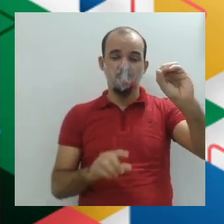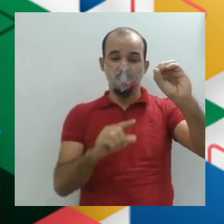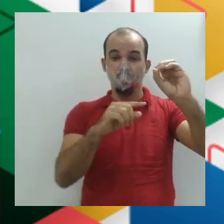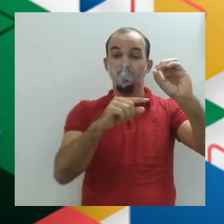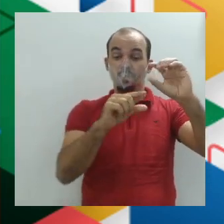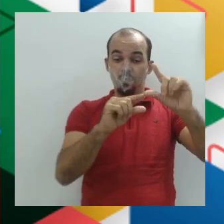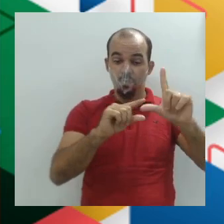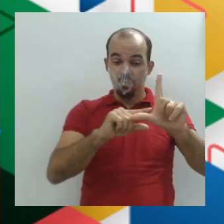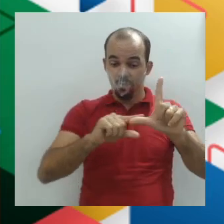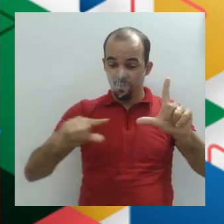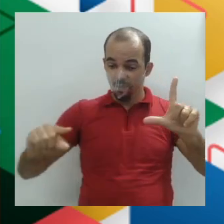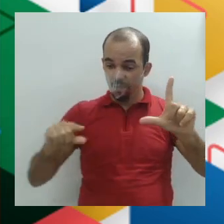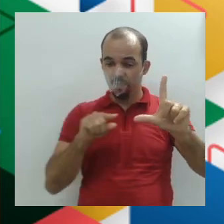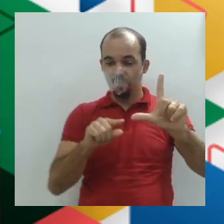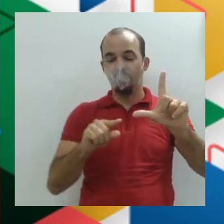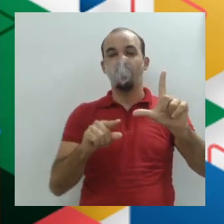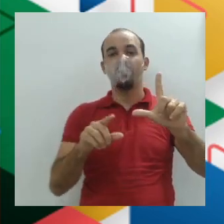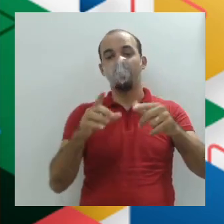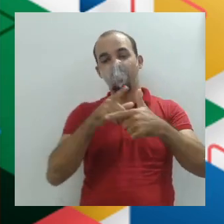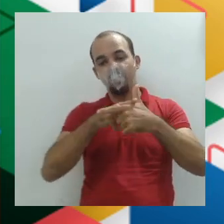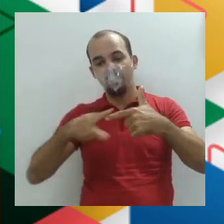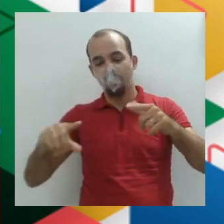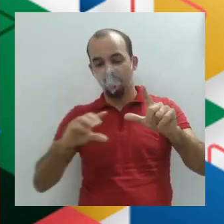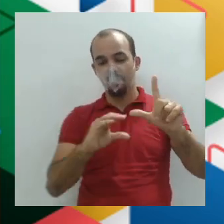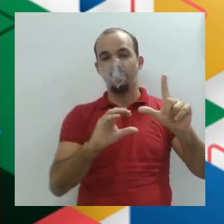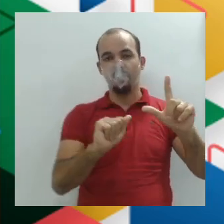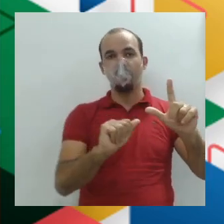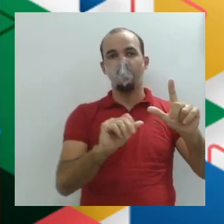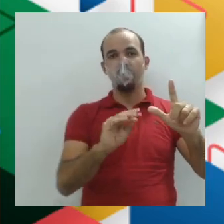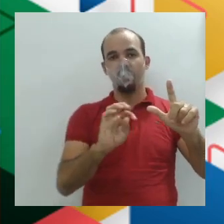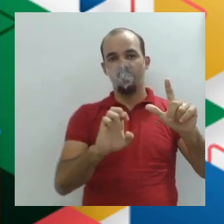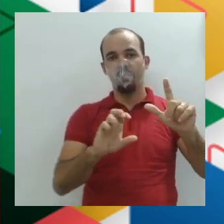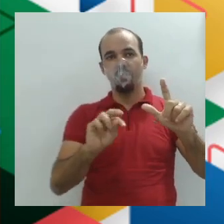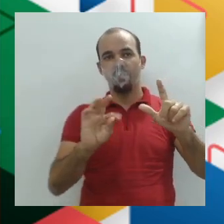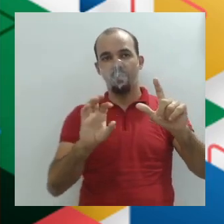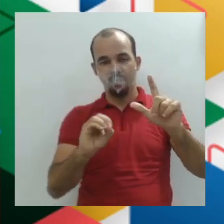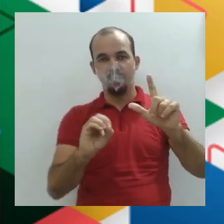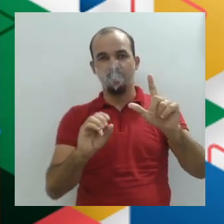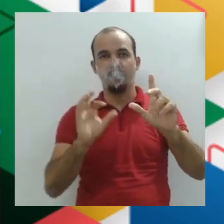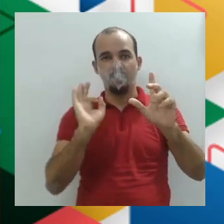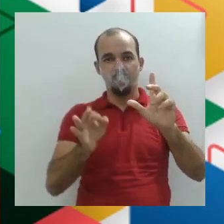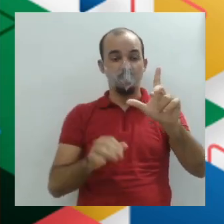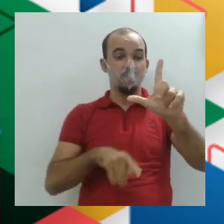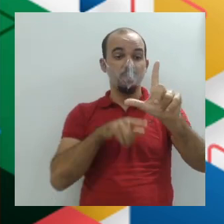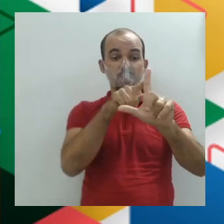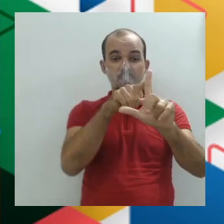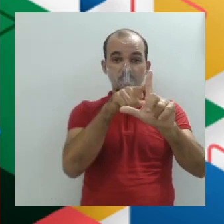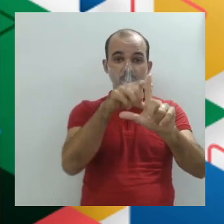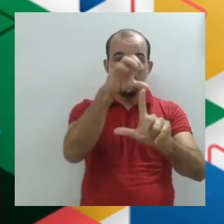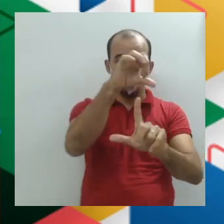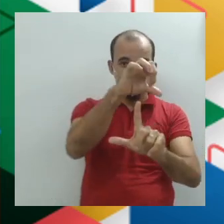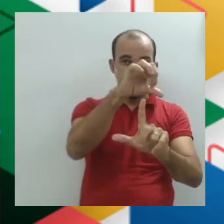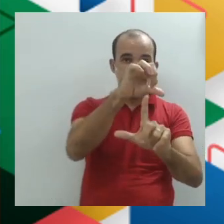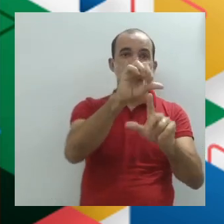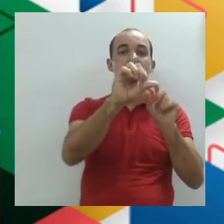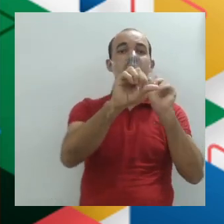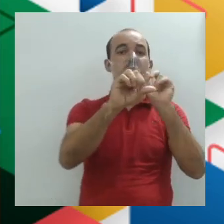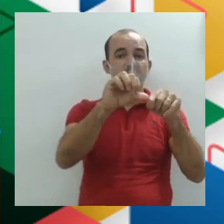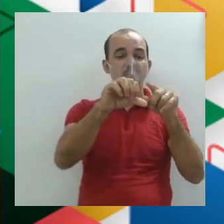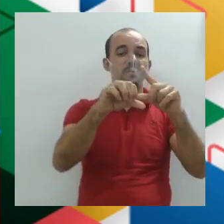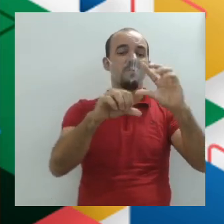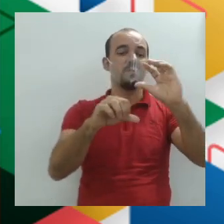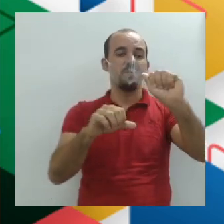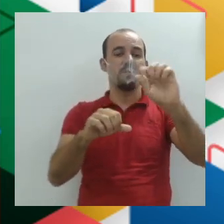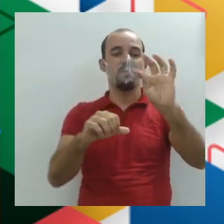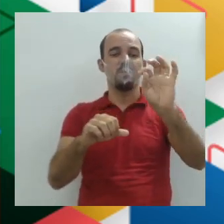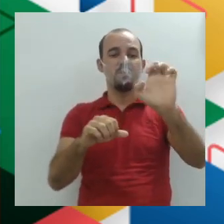aqui. Qual é o cateto na frente dele? Muito bem, o cateto mede 9. Então o seno desse ângulo alfa vai